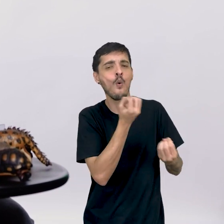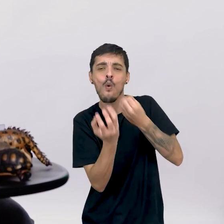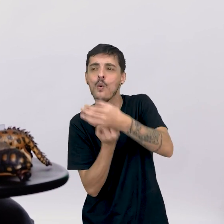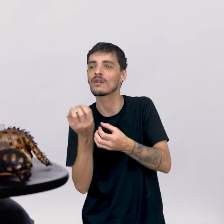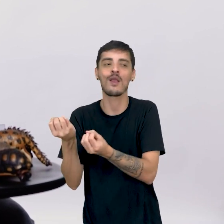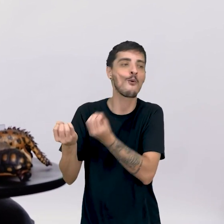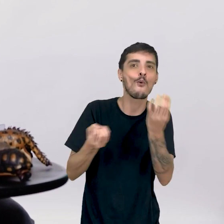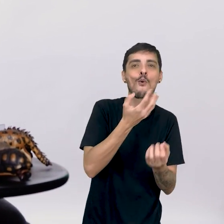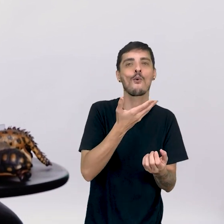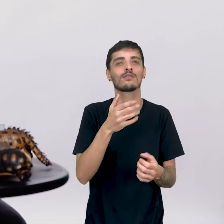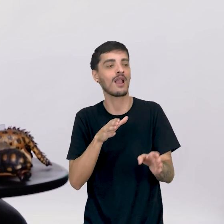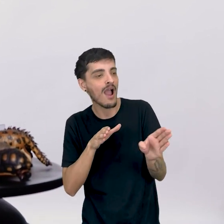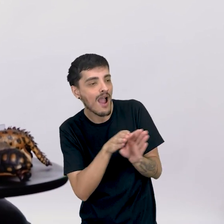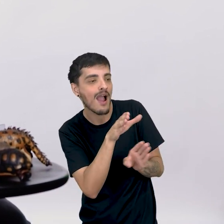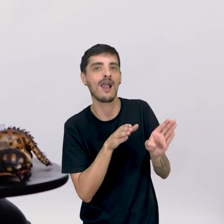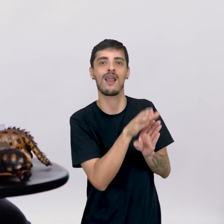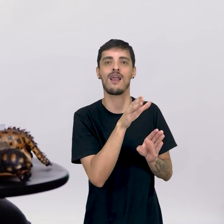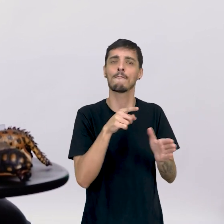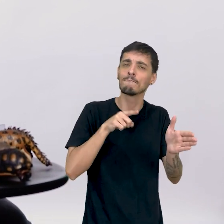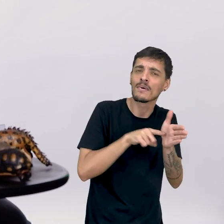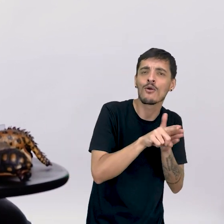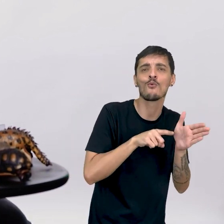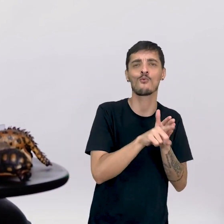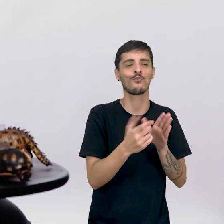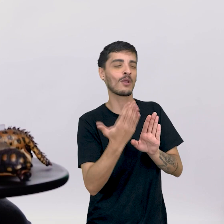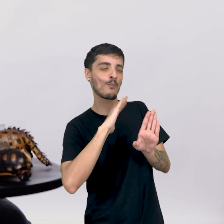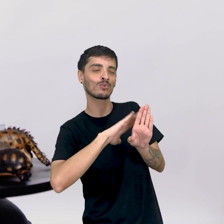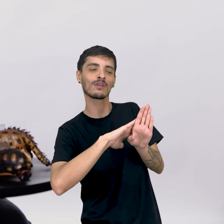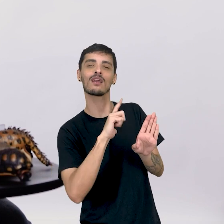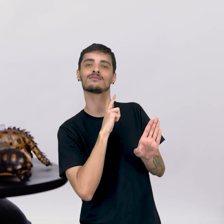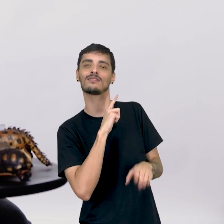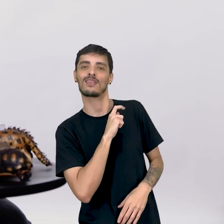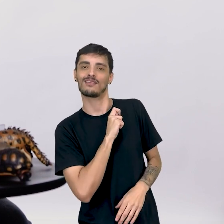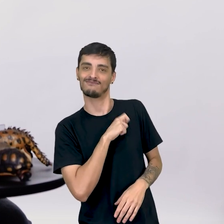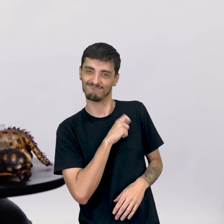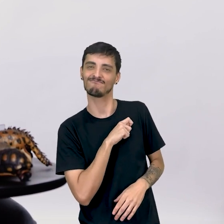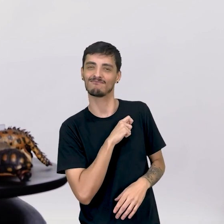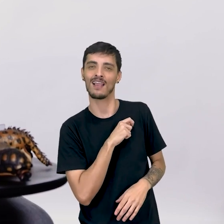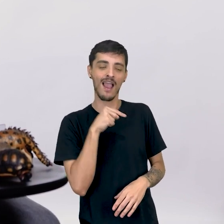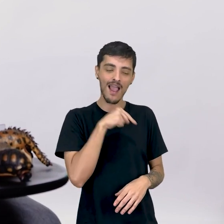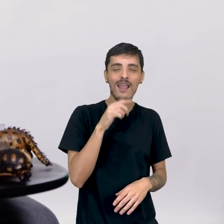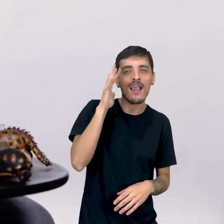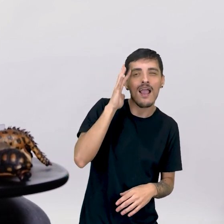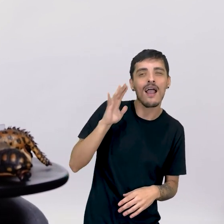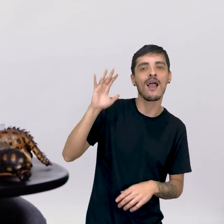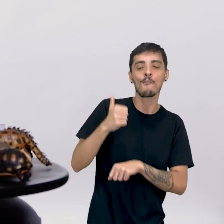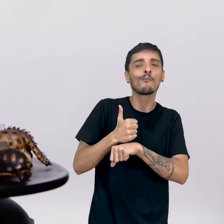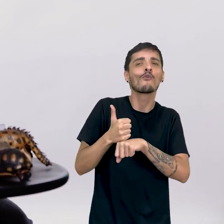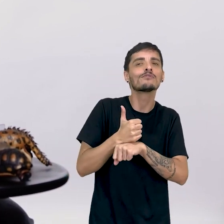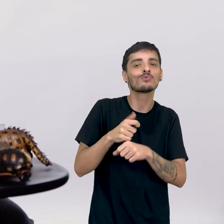interessada, de observação intencional, de lógicas interrogativas e construtivas, de hipóteses